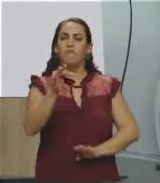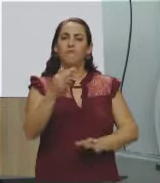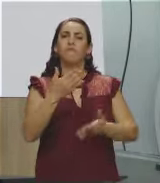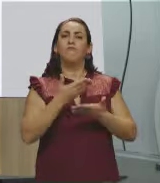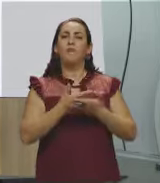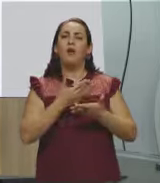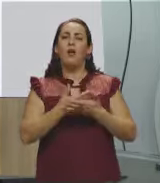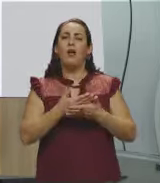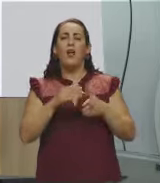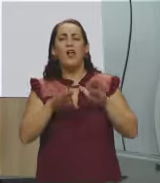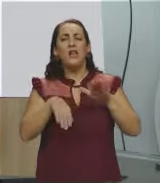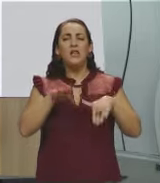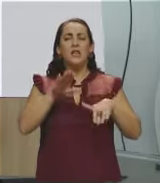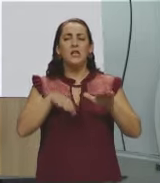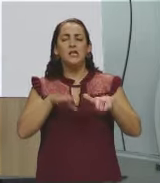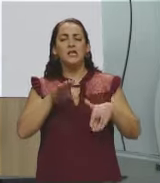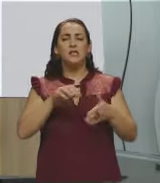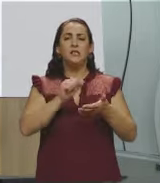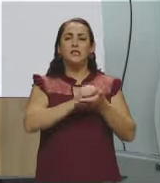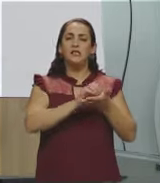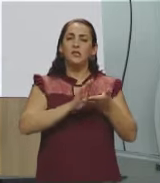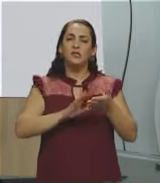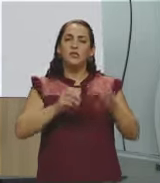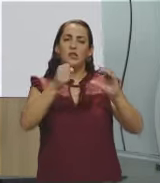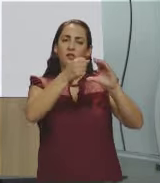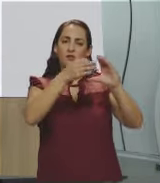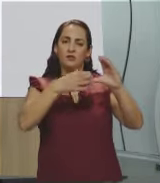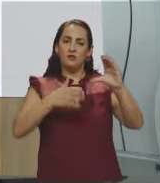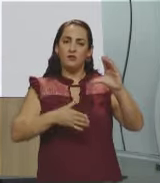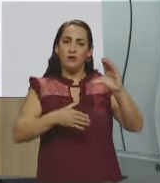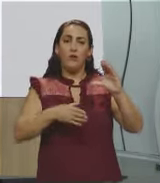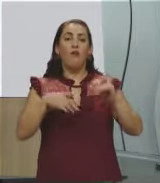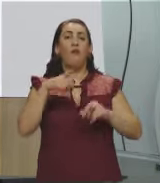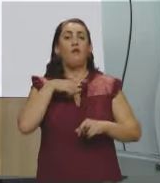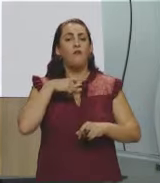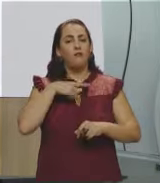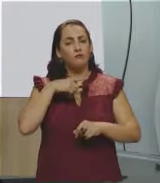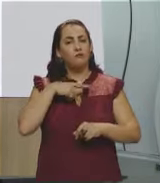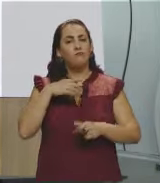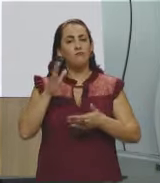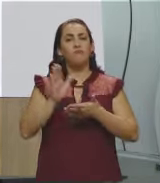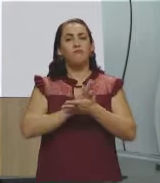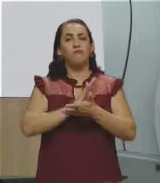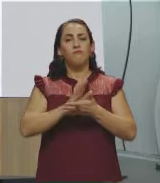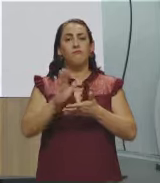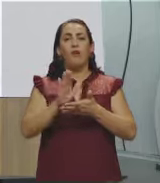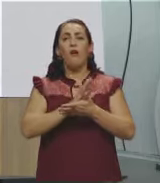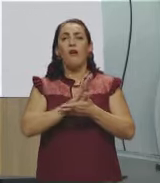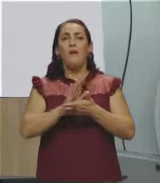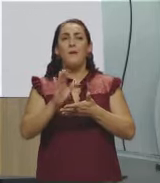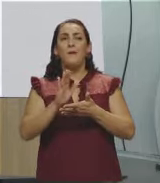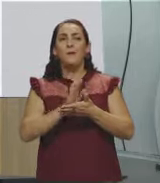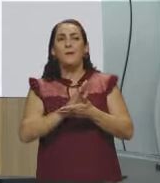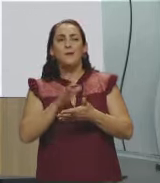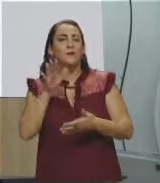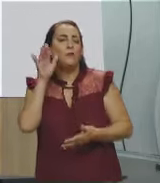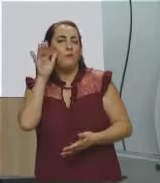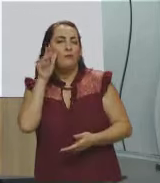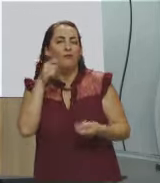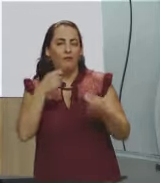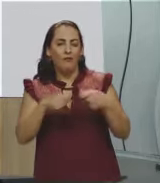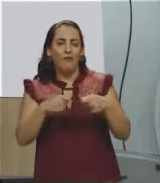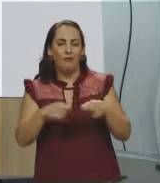exercício, dependendo das características, a gente vai ter que tomar alguns cuidados além de só aplicar a lei de Ohm, como eu apliquei